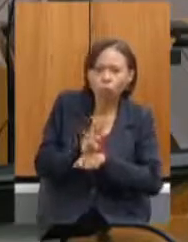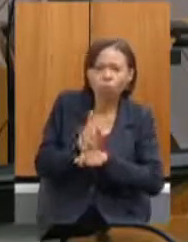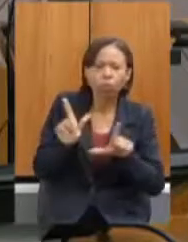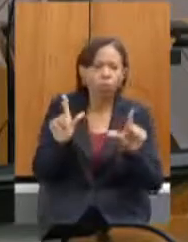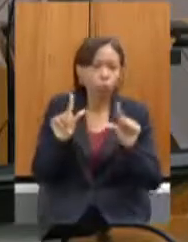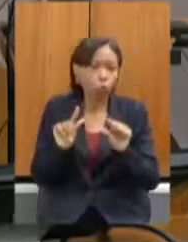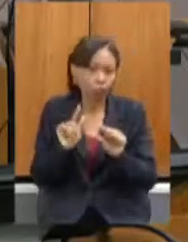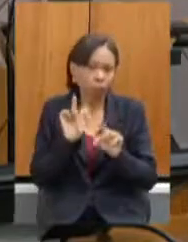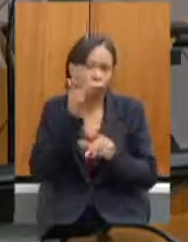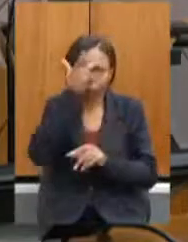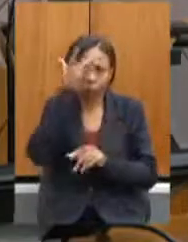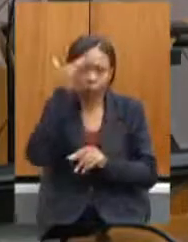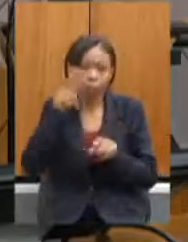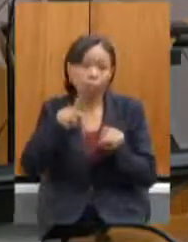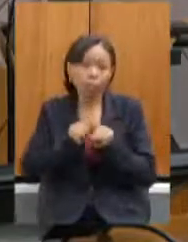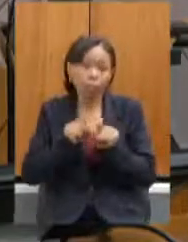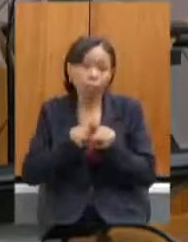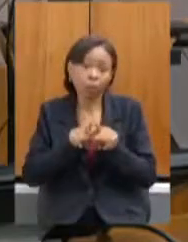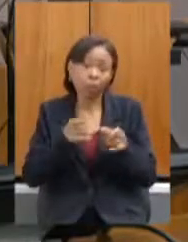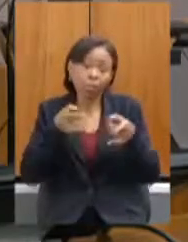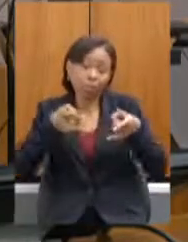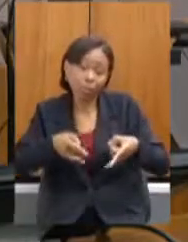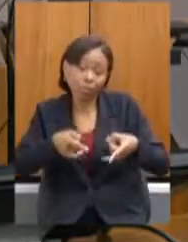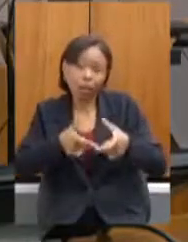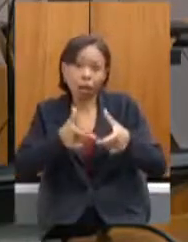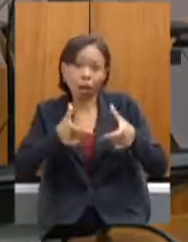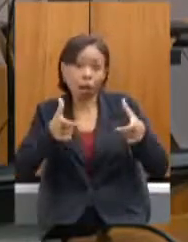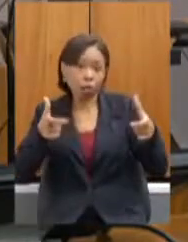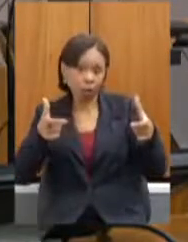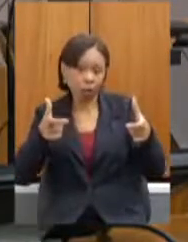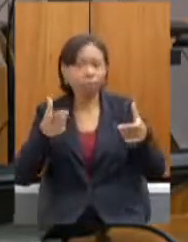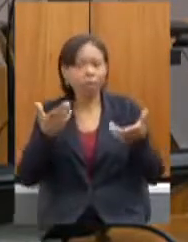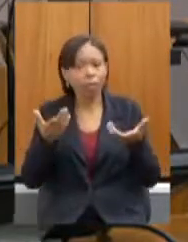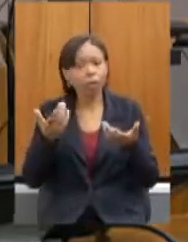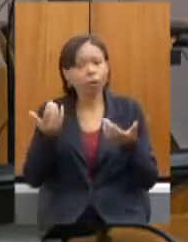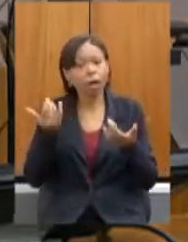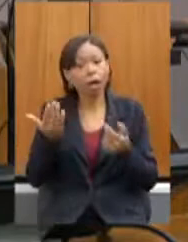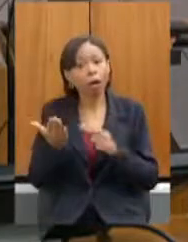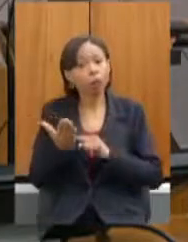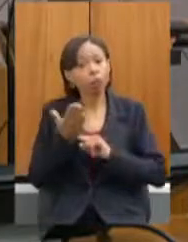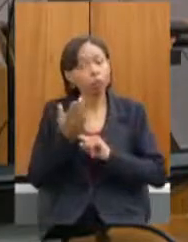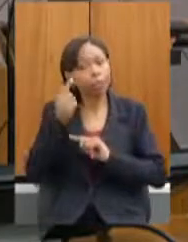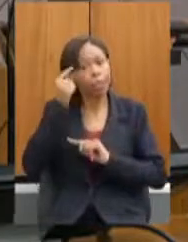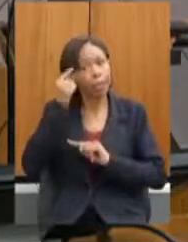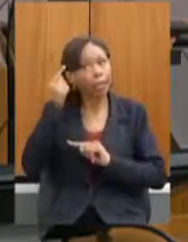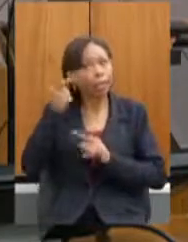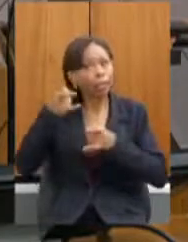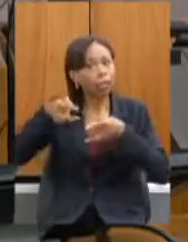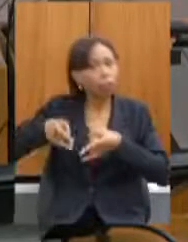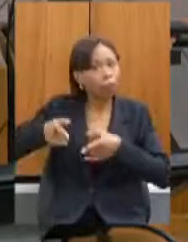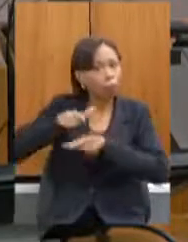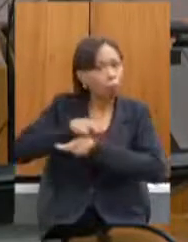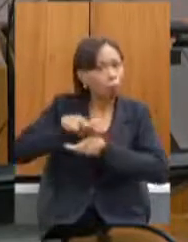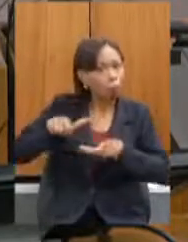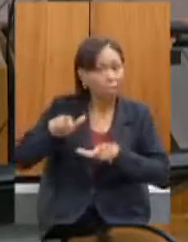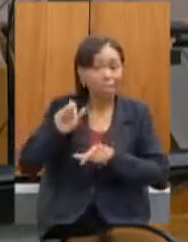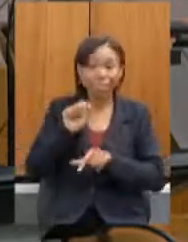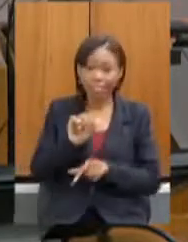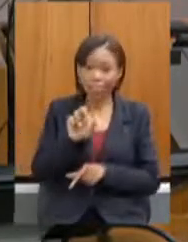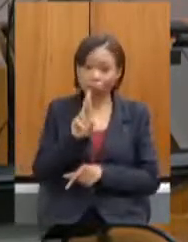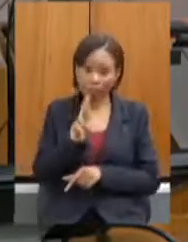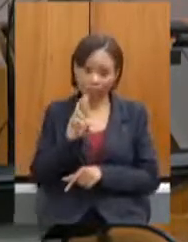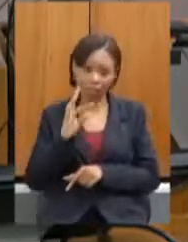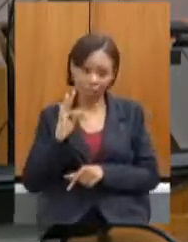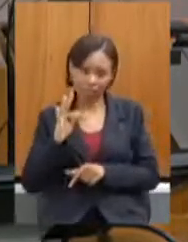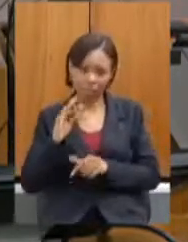de ampliação de leitos então e isso dá para gente ter uma ideia de esgotamento seja se o RT continuasse como